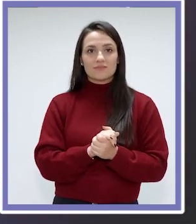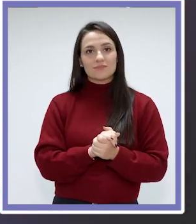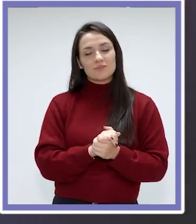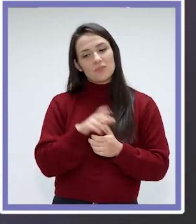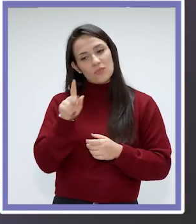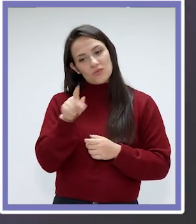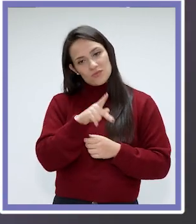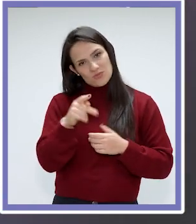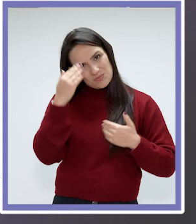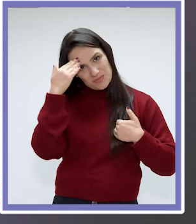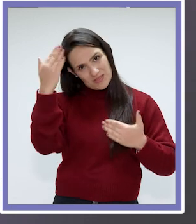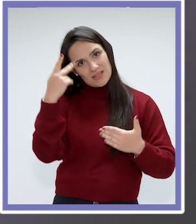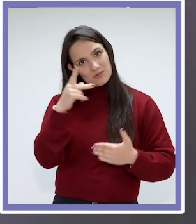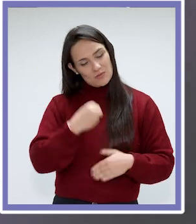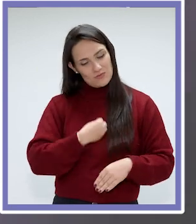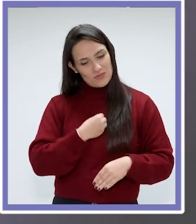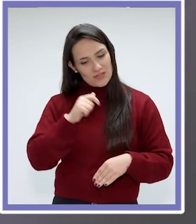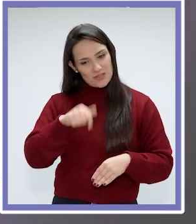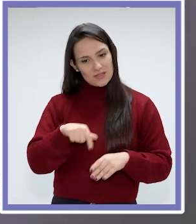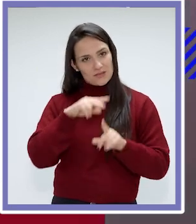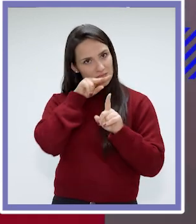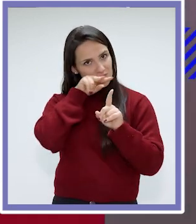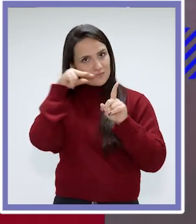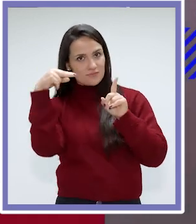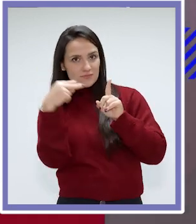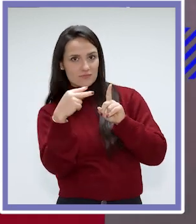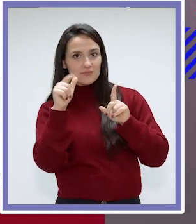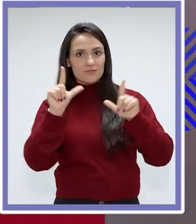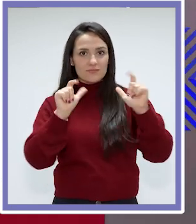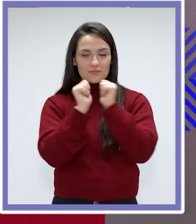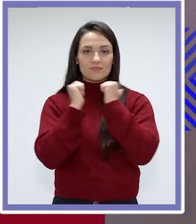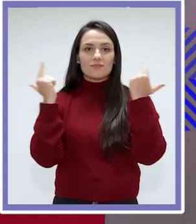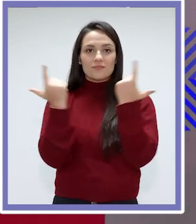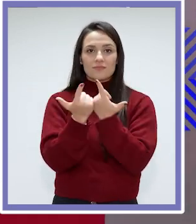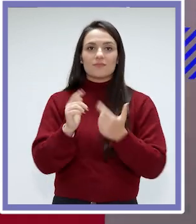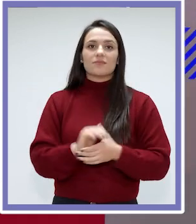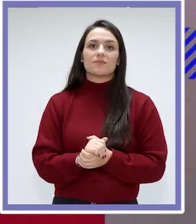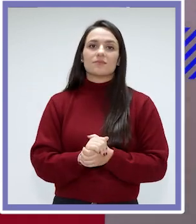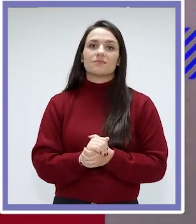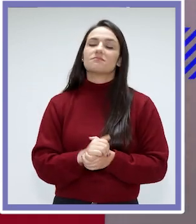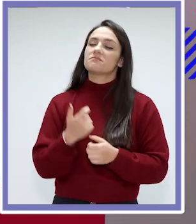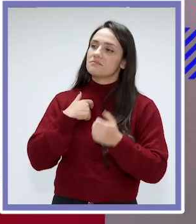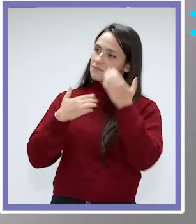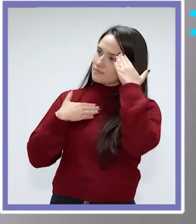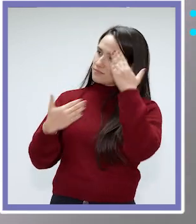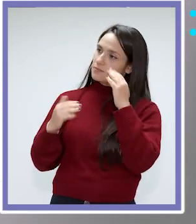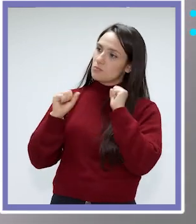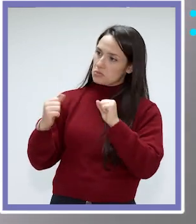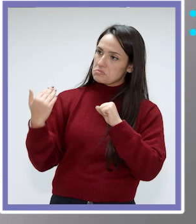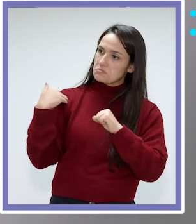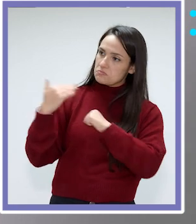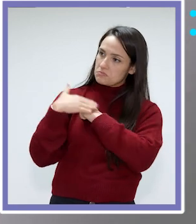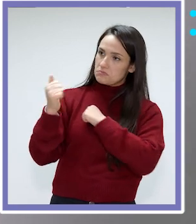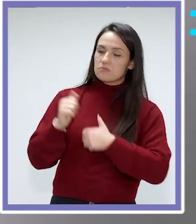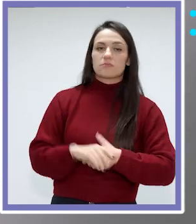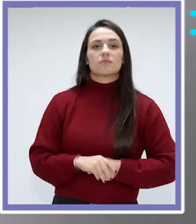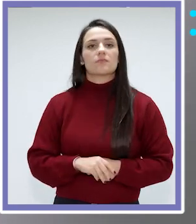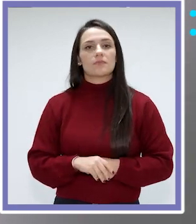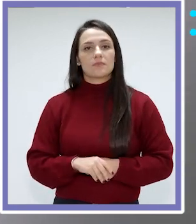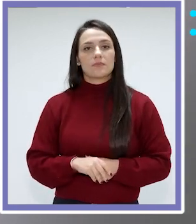mais uma vez, muito obrigado pela participação do senhor aqui na Perspectiva da TV Assembleia. Eu que agradeço e estamos à